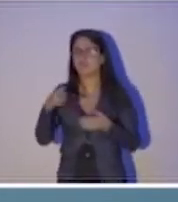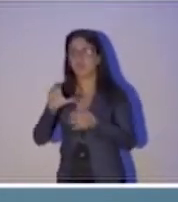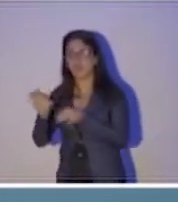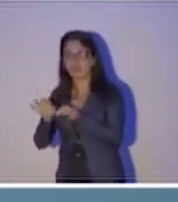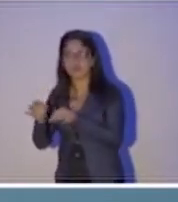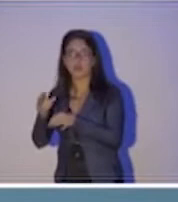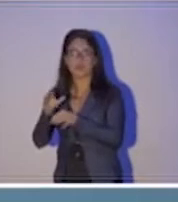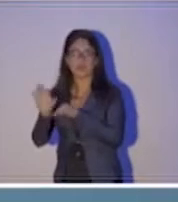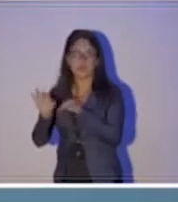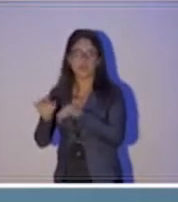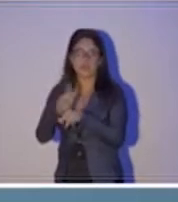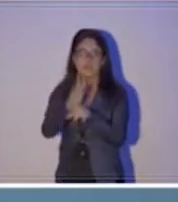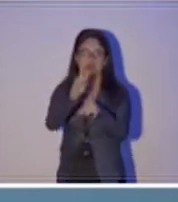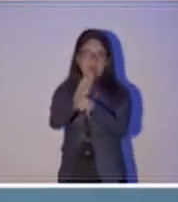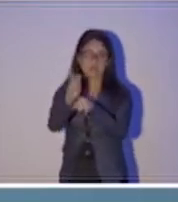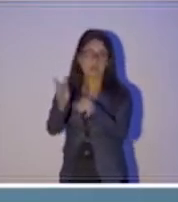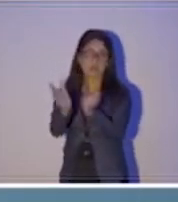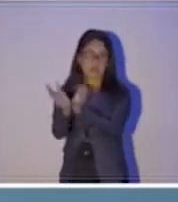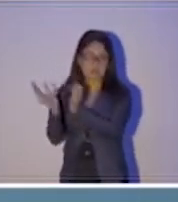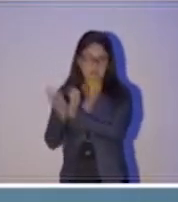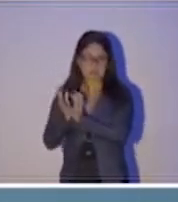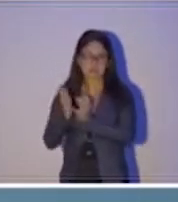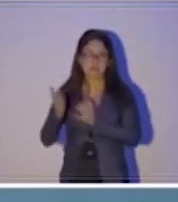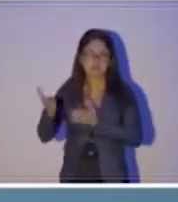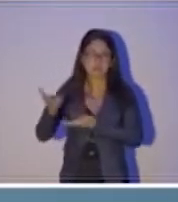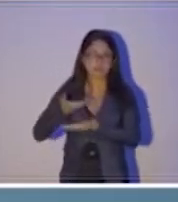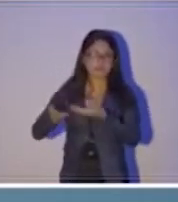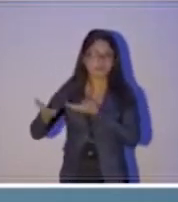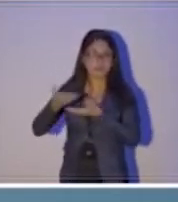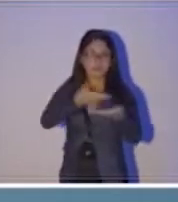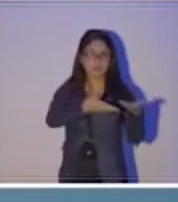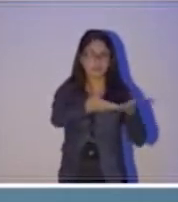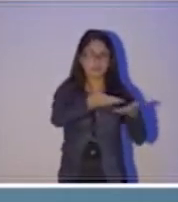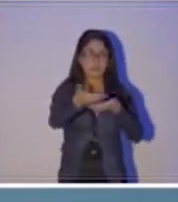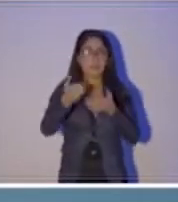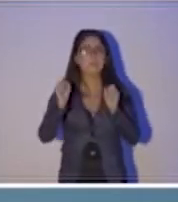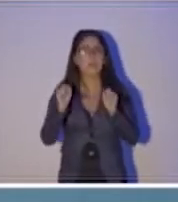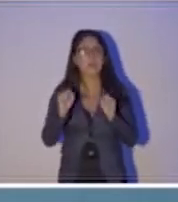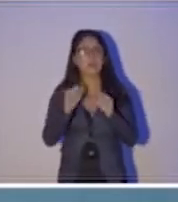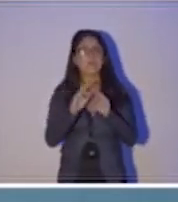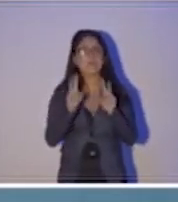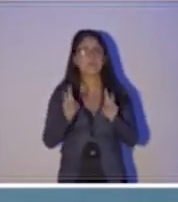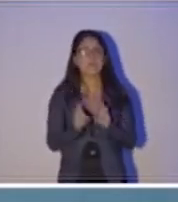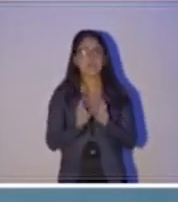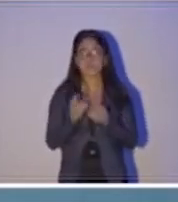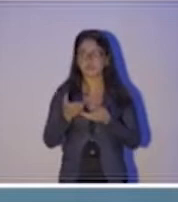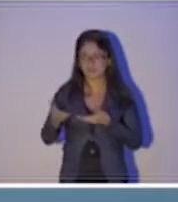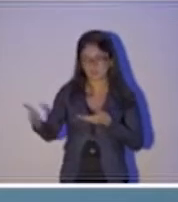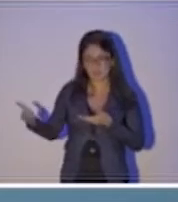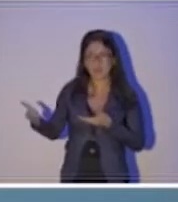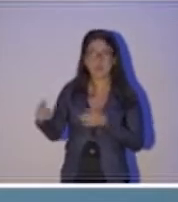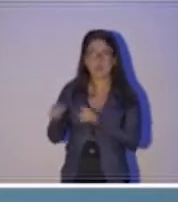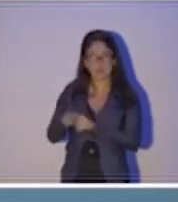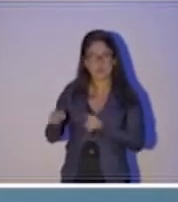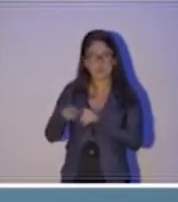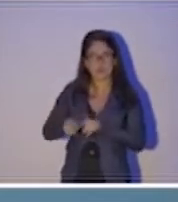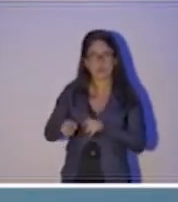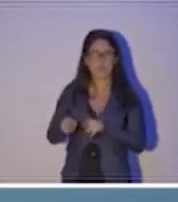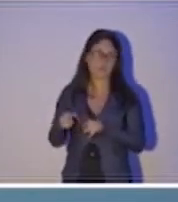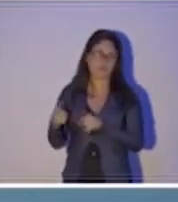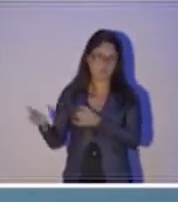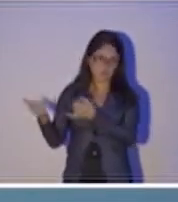coordenador, gestor escolar e tal, para te ouvir falar um pouco sobre um tema que os meninos também apontaram e que depois